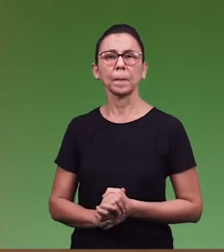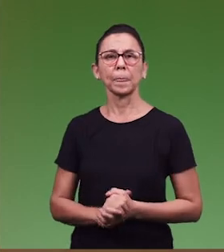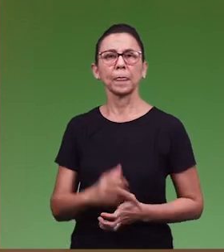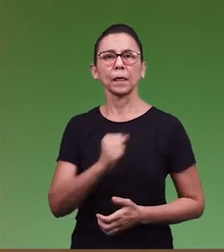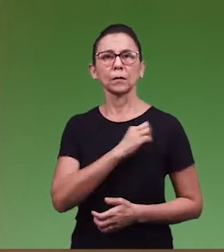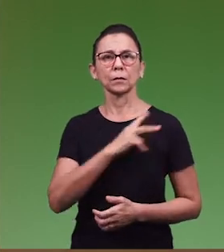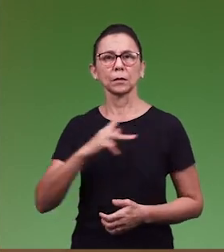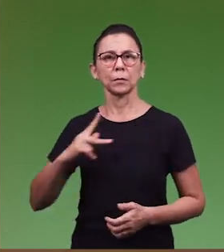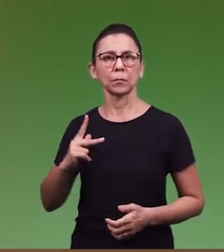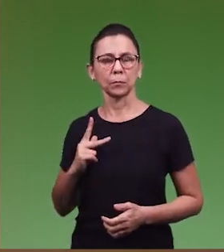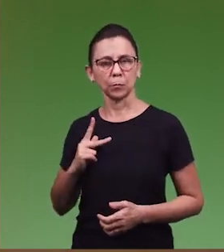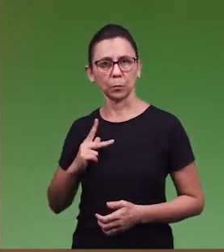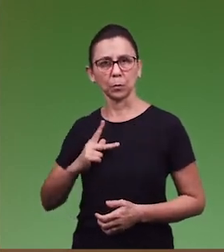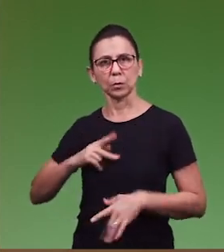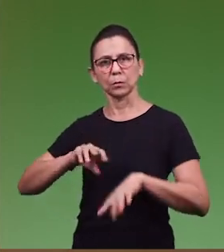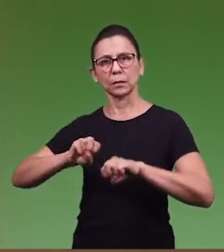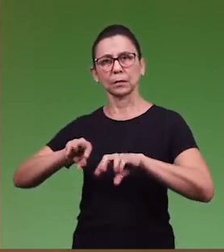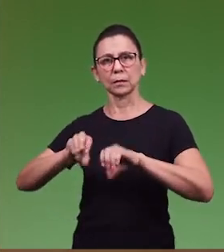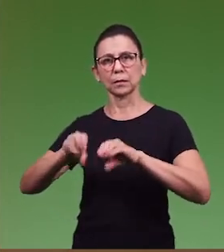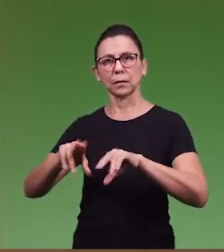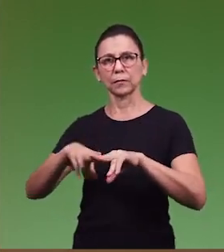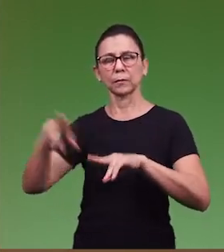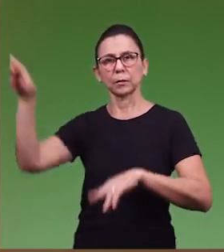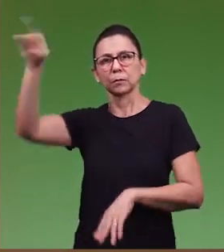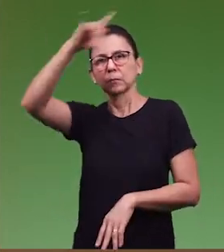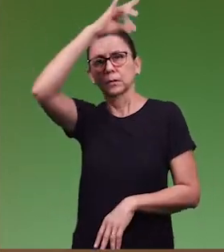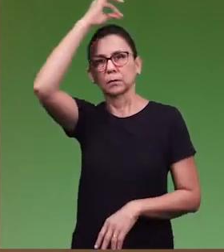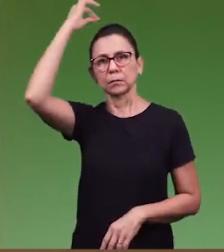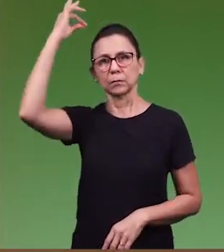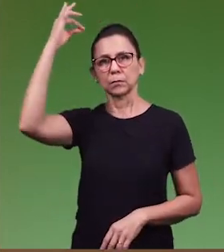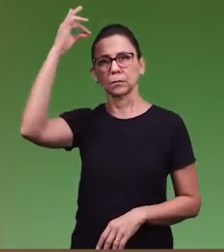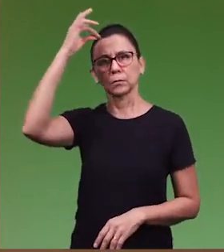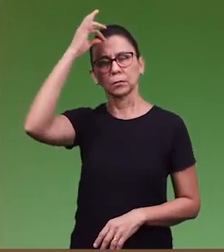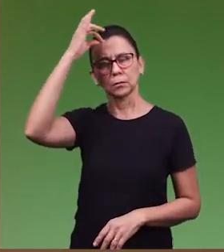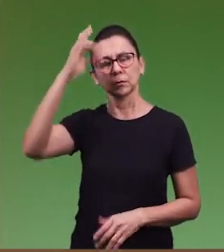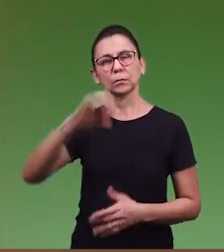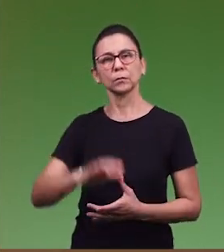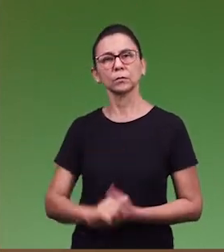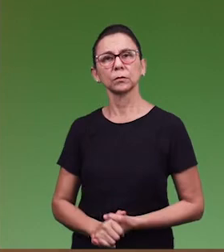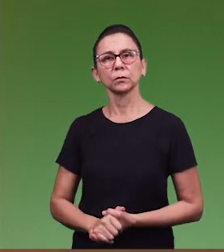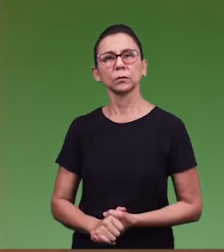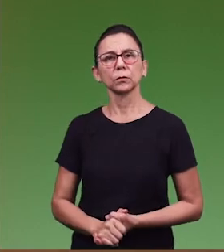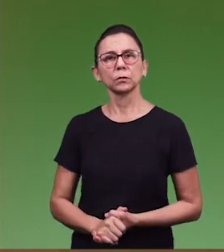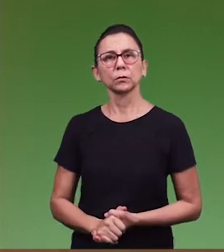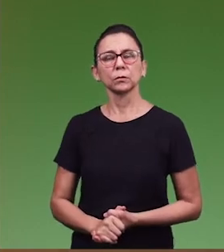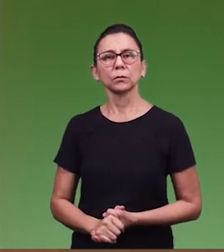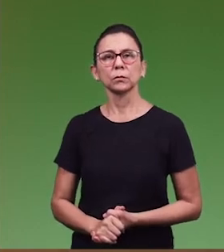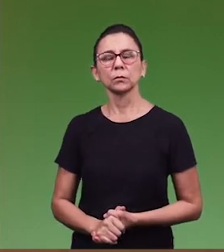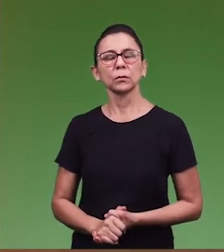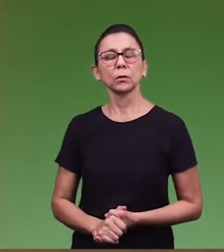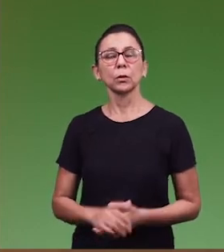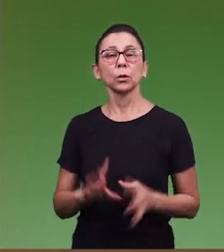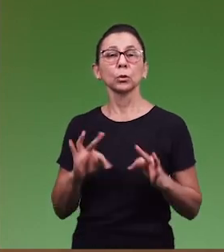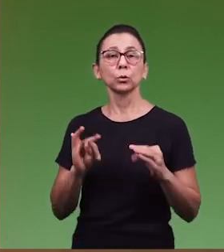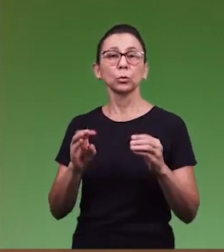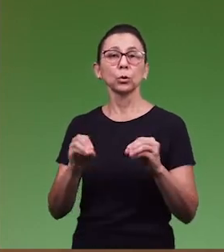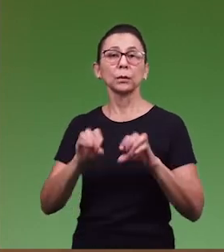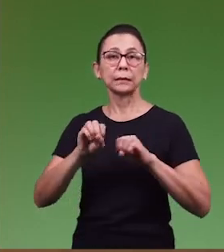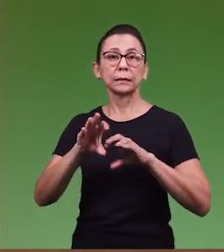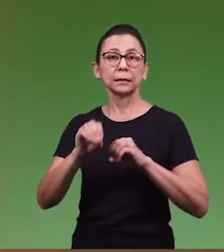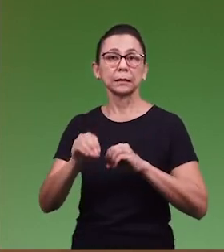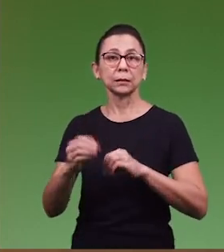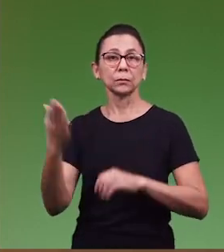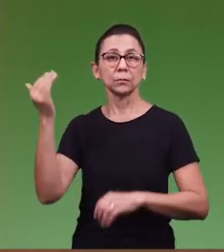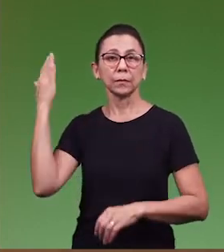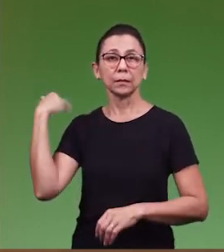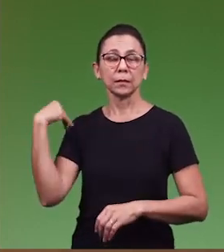Espírito Santo, aquilo que os profetas disseram e os patriarcas disseram no Velho Testamento. Só que eles traduziram pelo Espírito Santo, né?